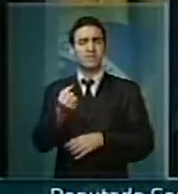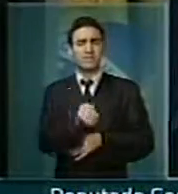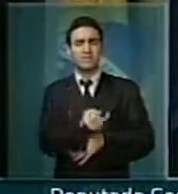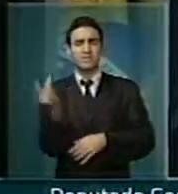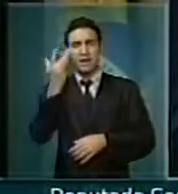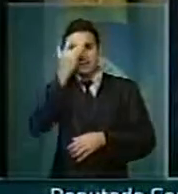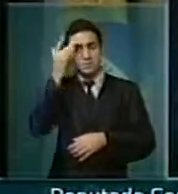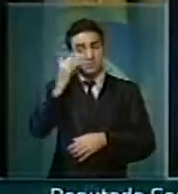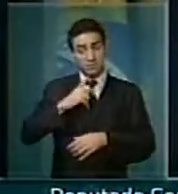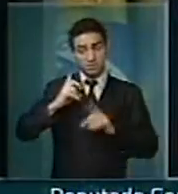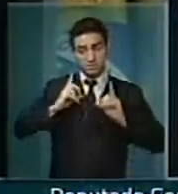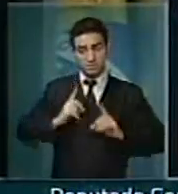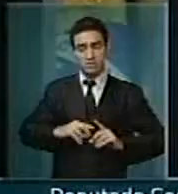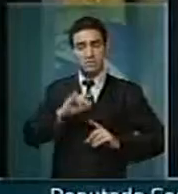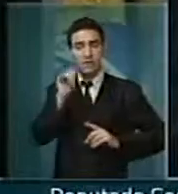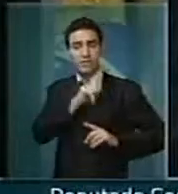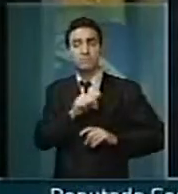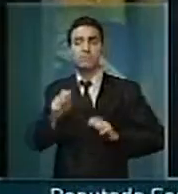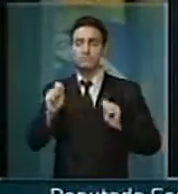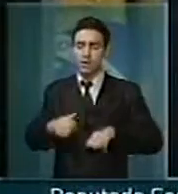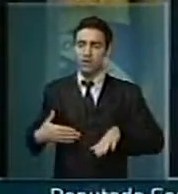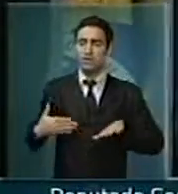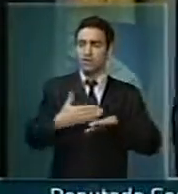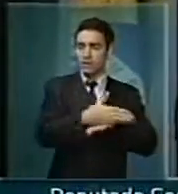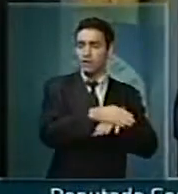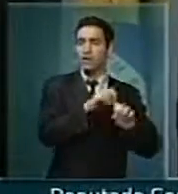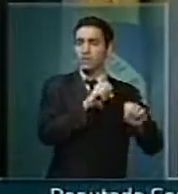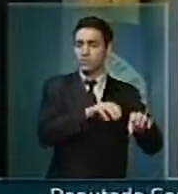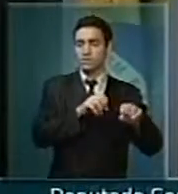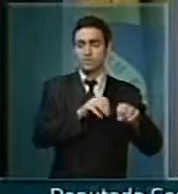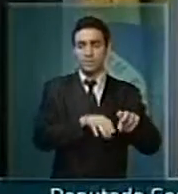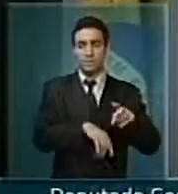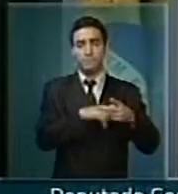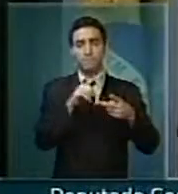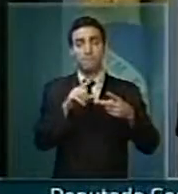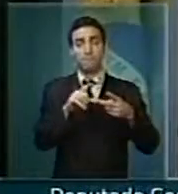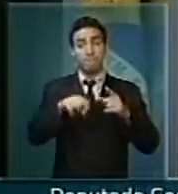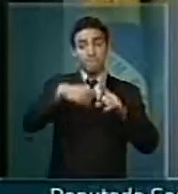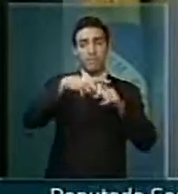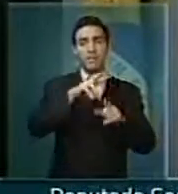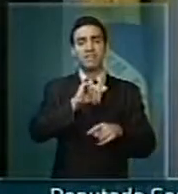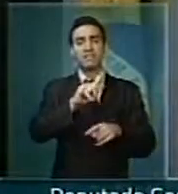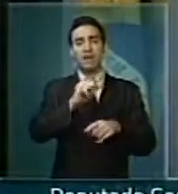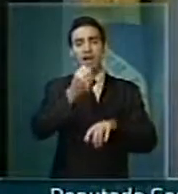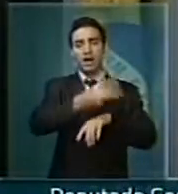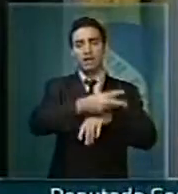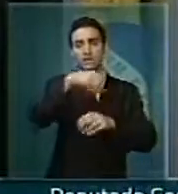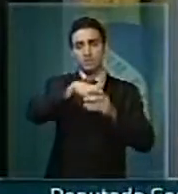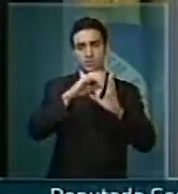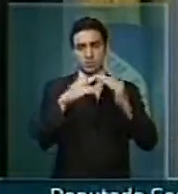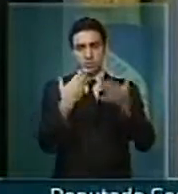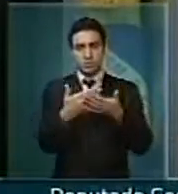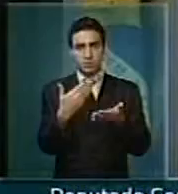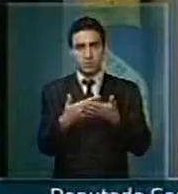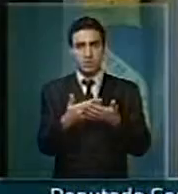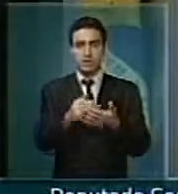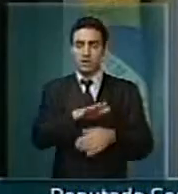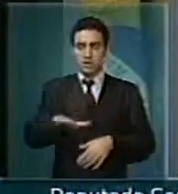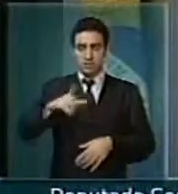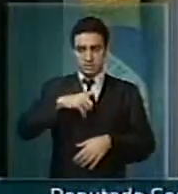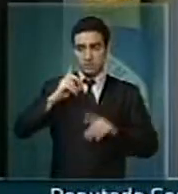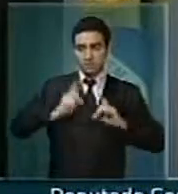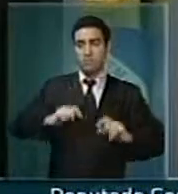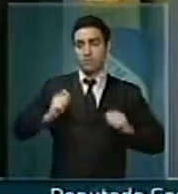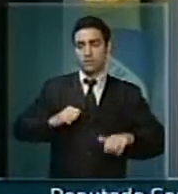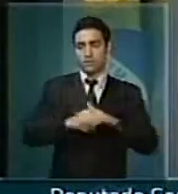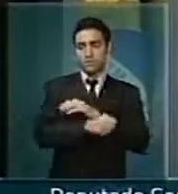pessoas com deficiência o acesso à educação, ampliando o número de vagas nas escolas para as crianças com